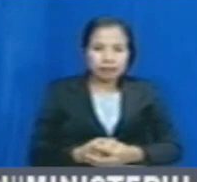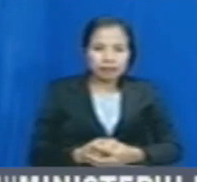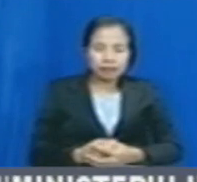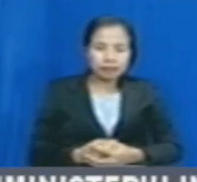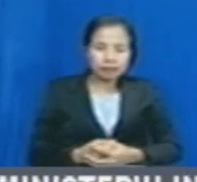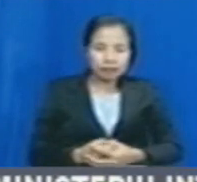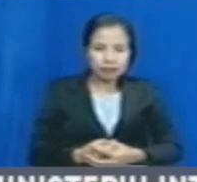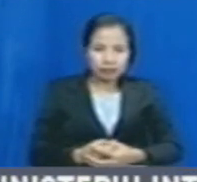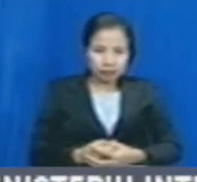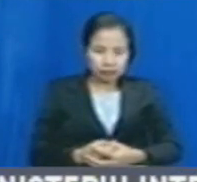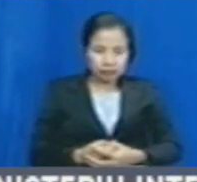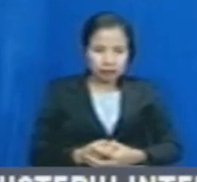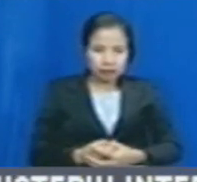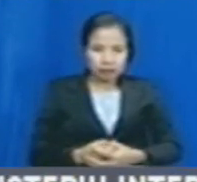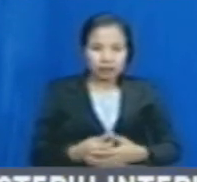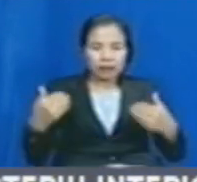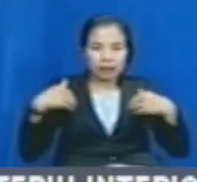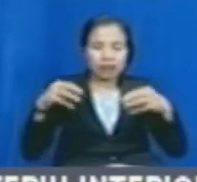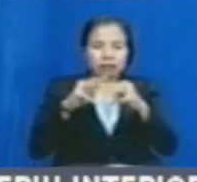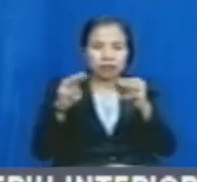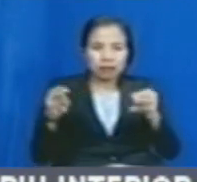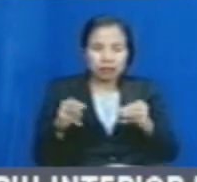Ia entra a